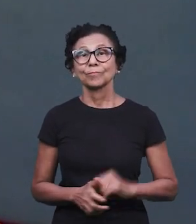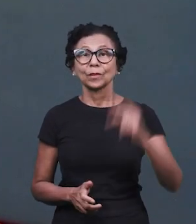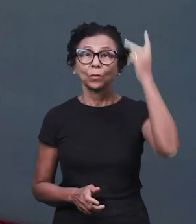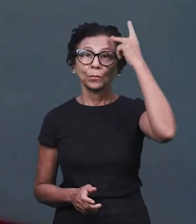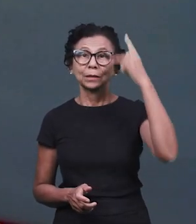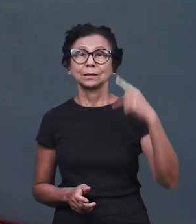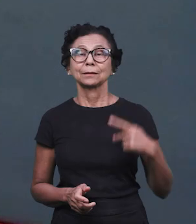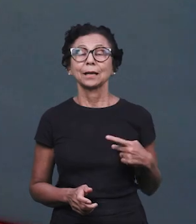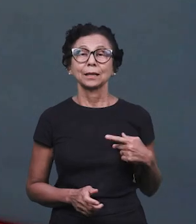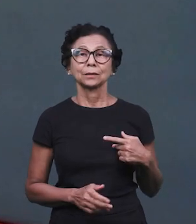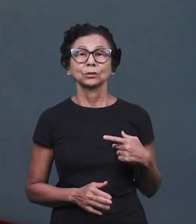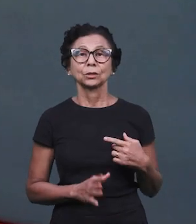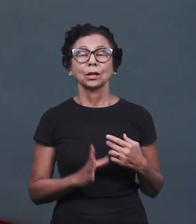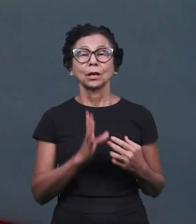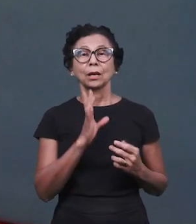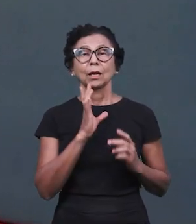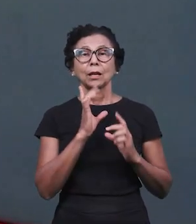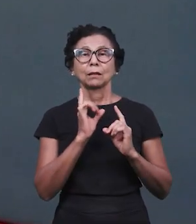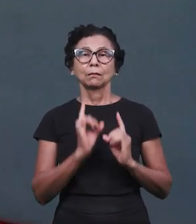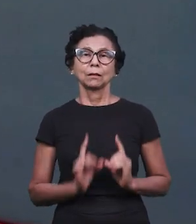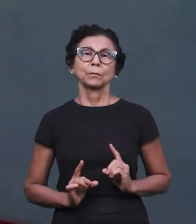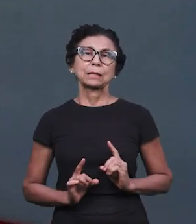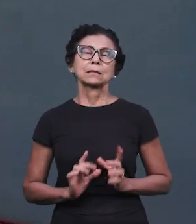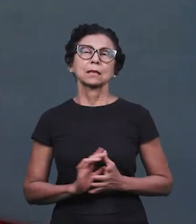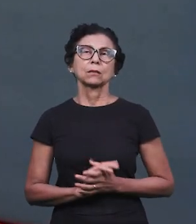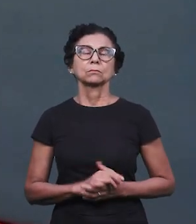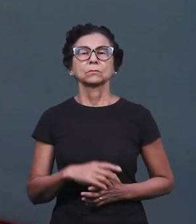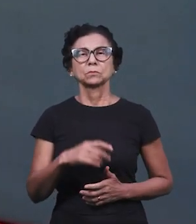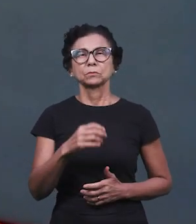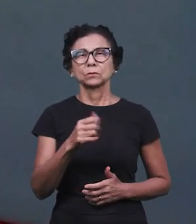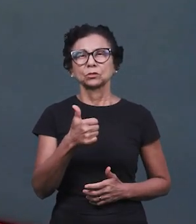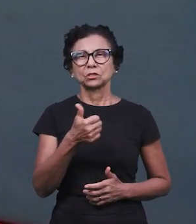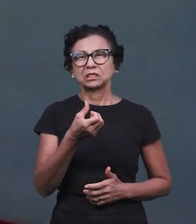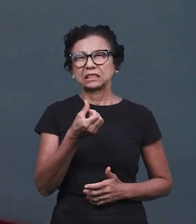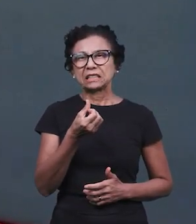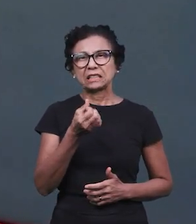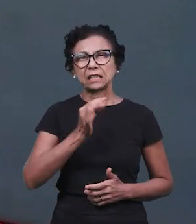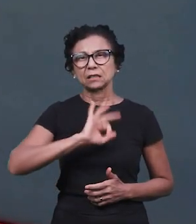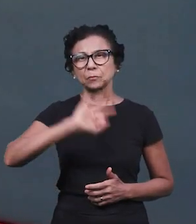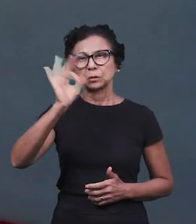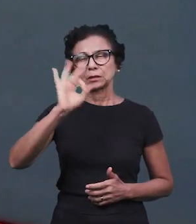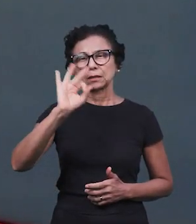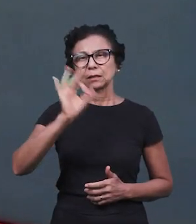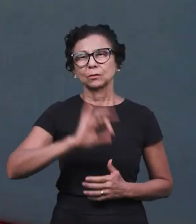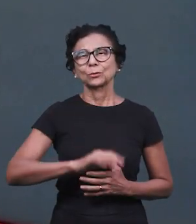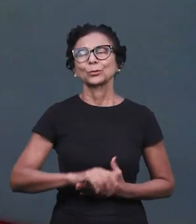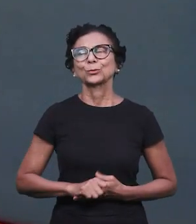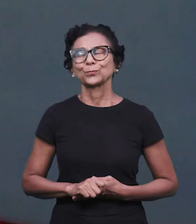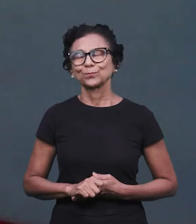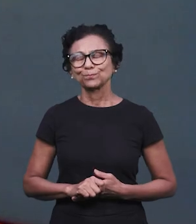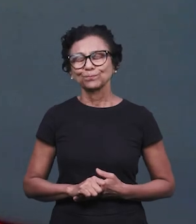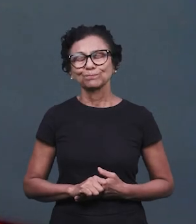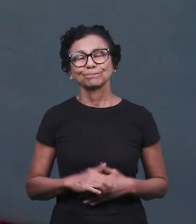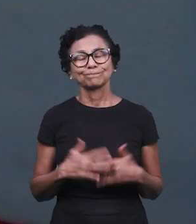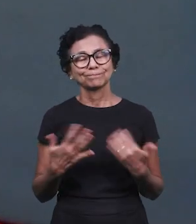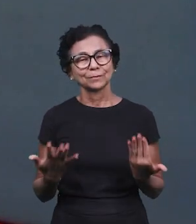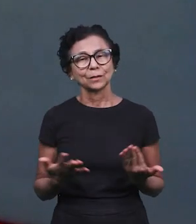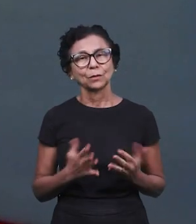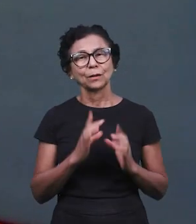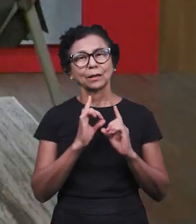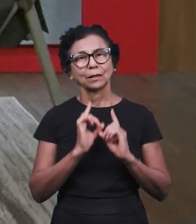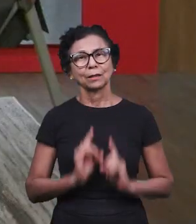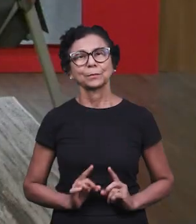do processo depressivo. Então hoje o que mais expressivo na saúde mental do homem é, sem dúvida, a